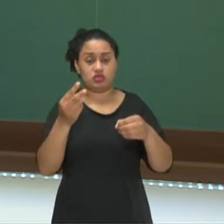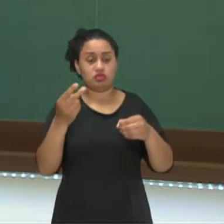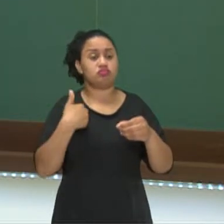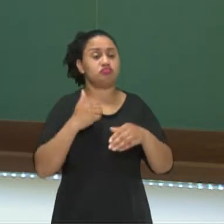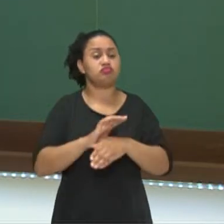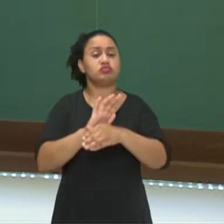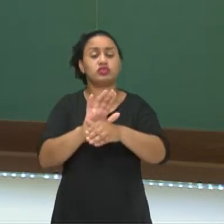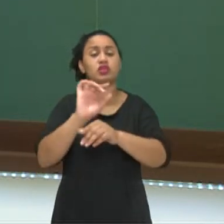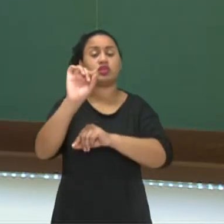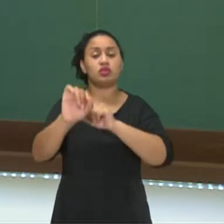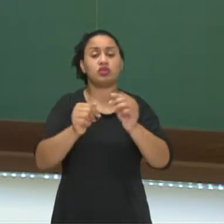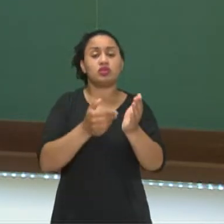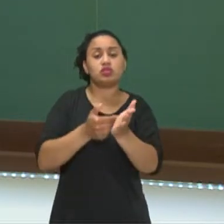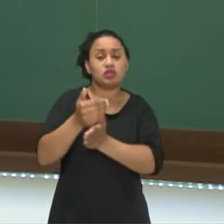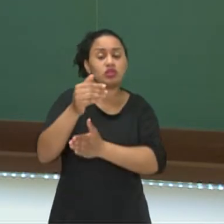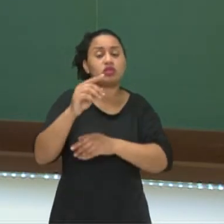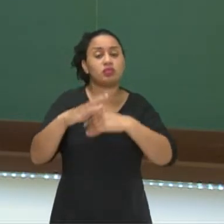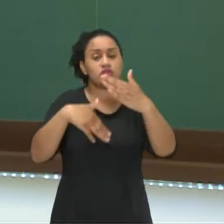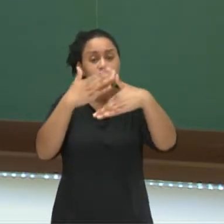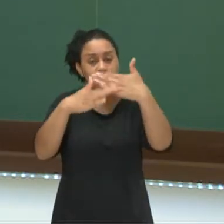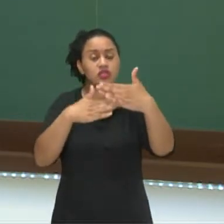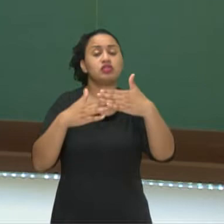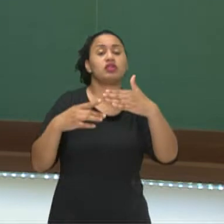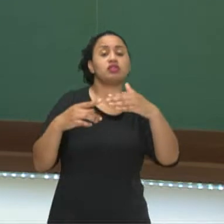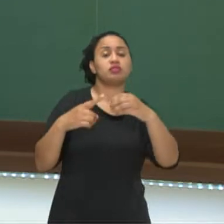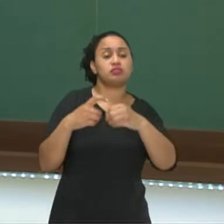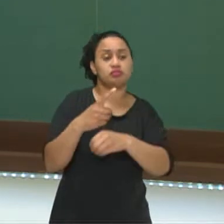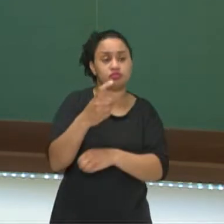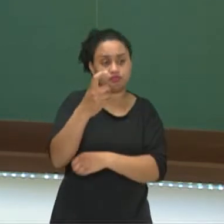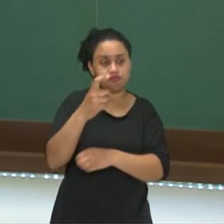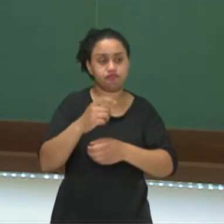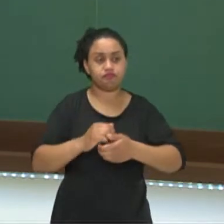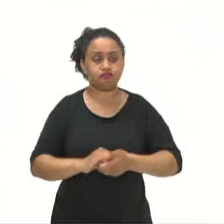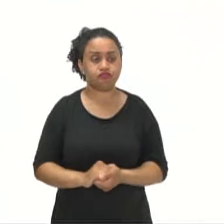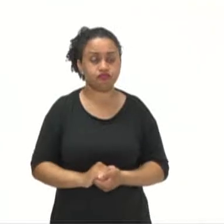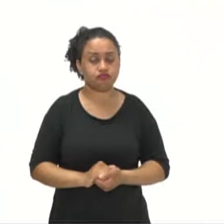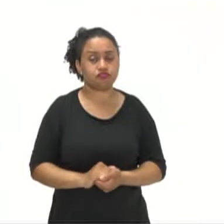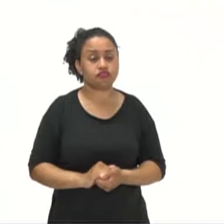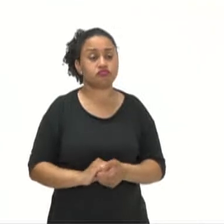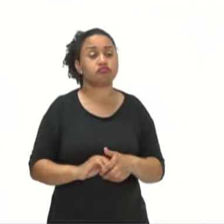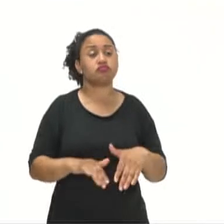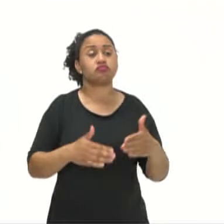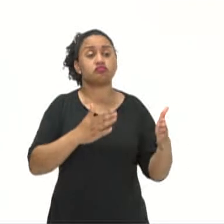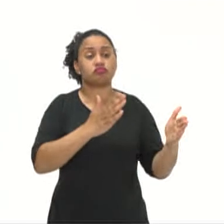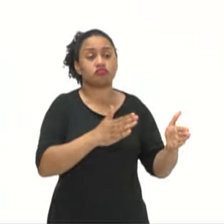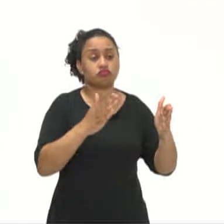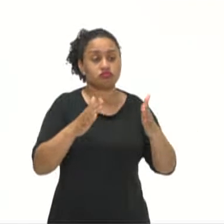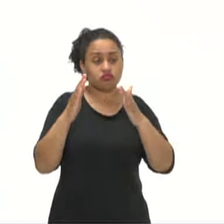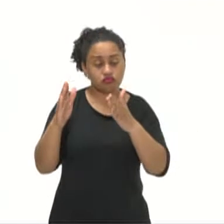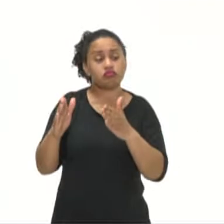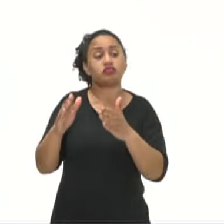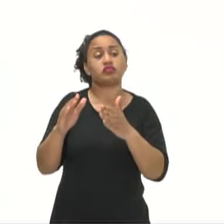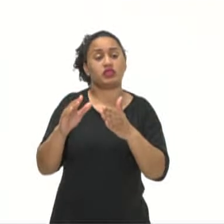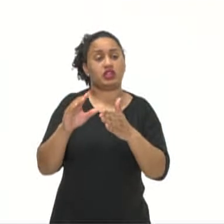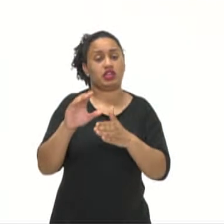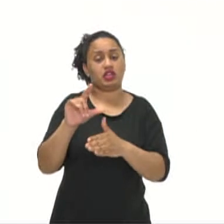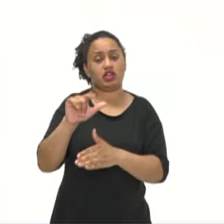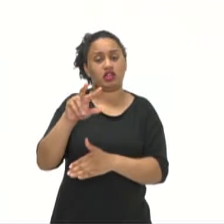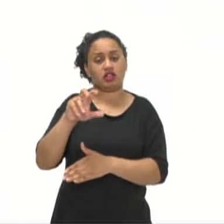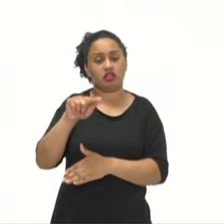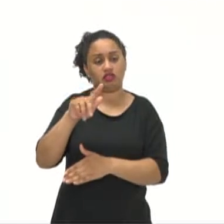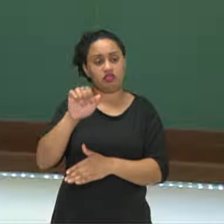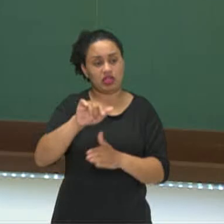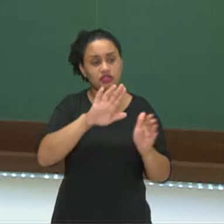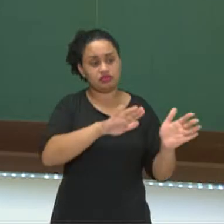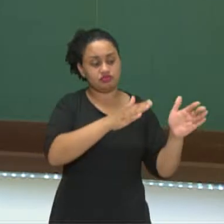contribuir para que inicie esse desenvolvimento embrionário. Então, a segmentação ou clivagem, que é a próxima